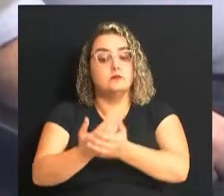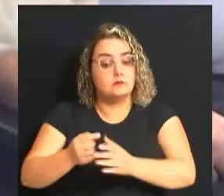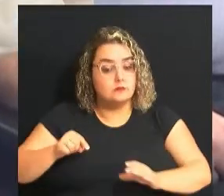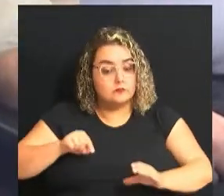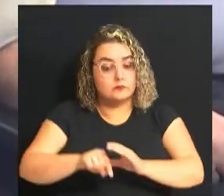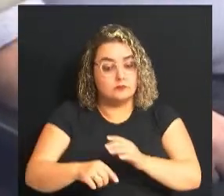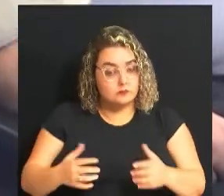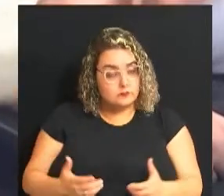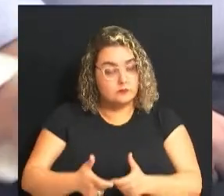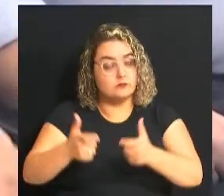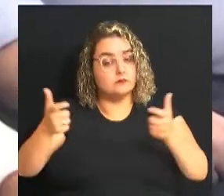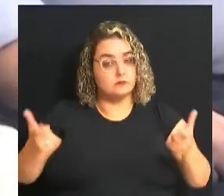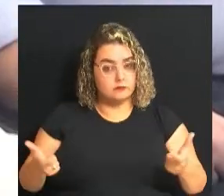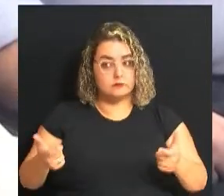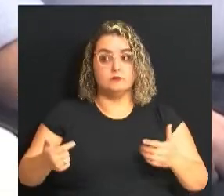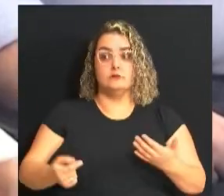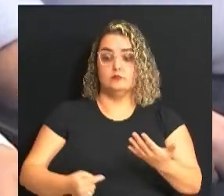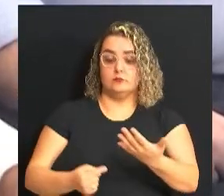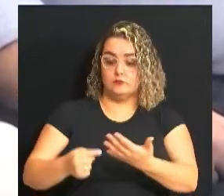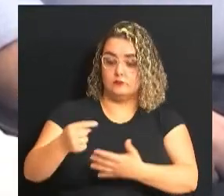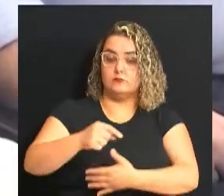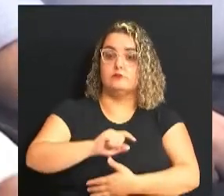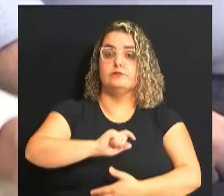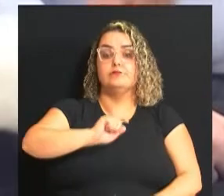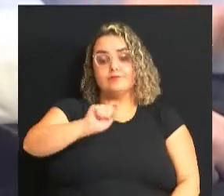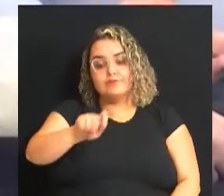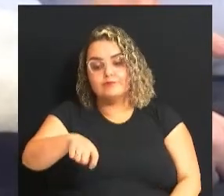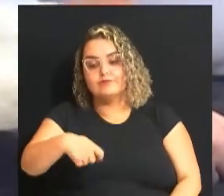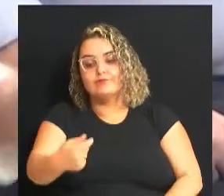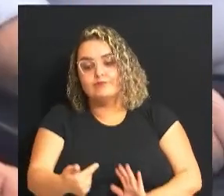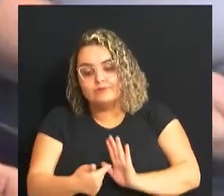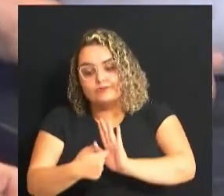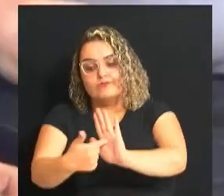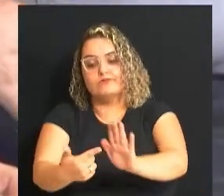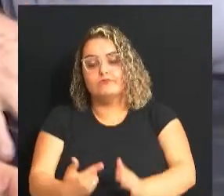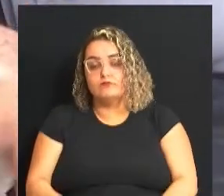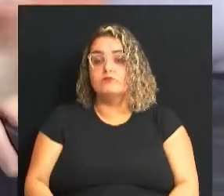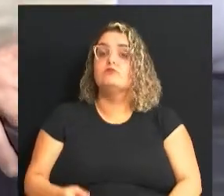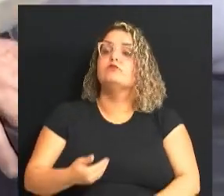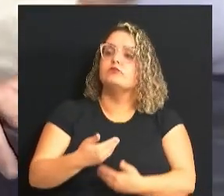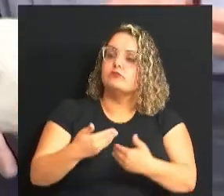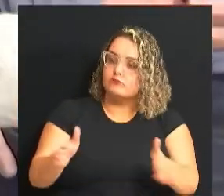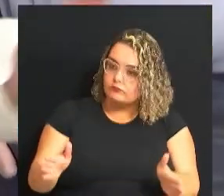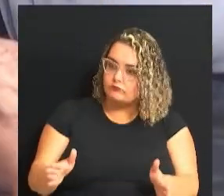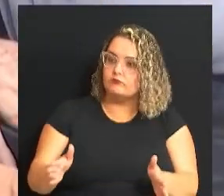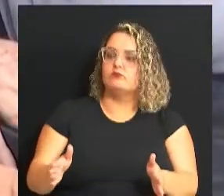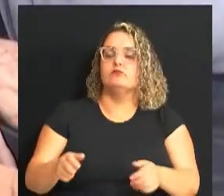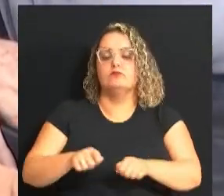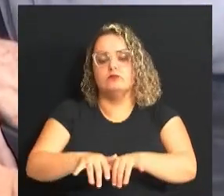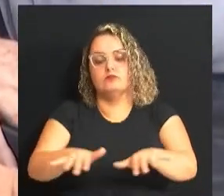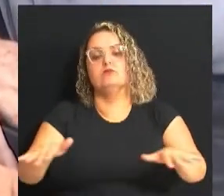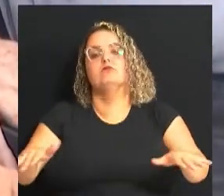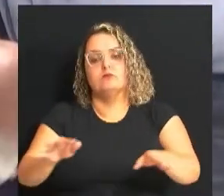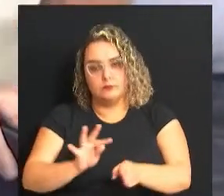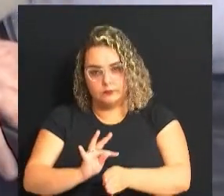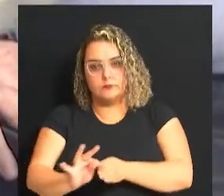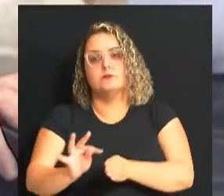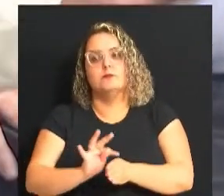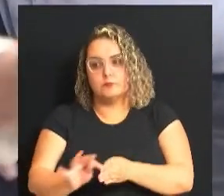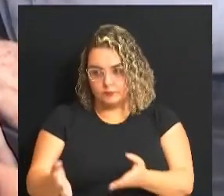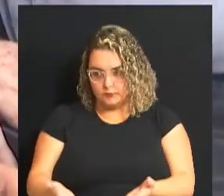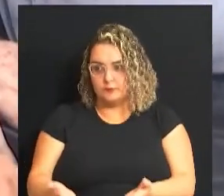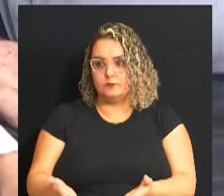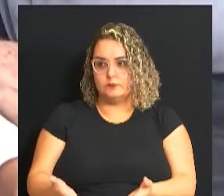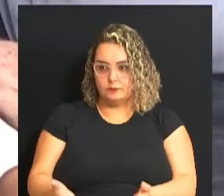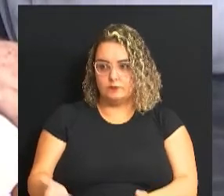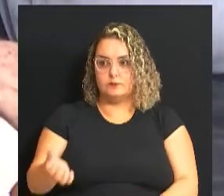que apontou e que sinalizou para a necessidade da implantação e da ampliação do Conselho Tutelar, do